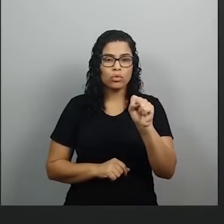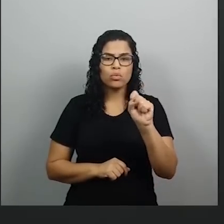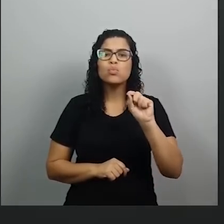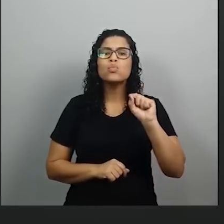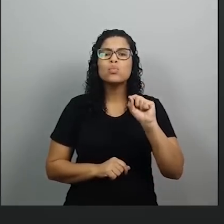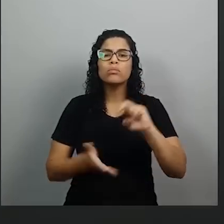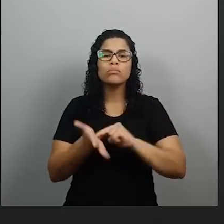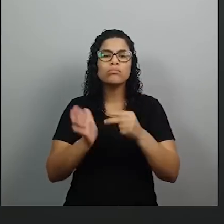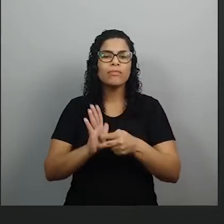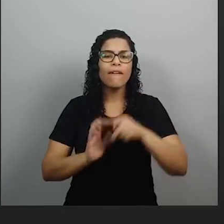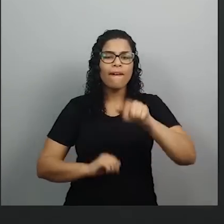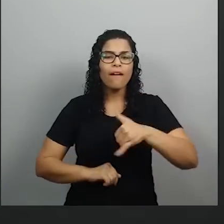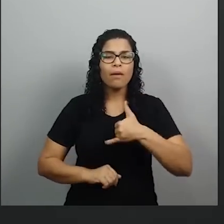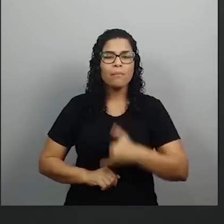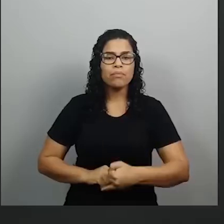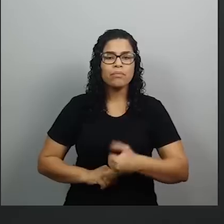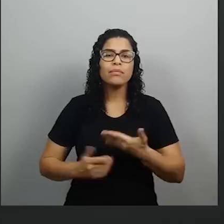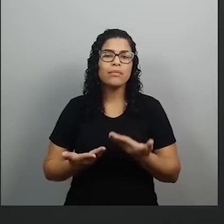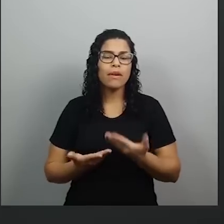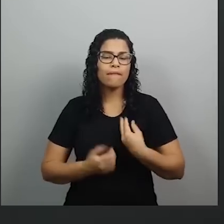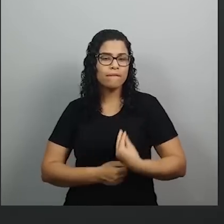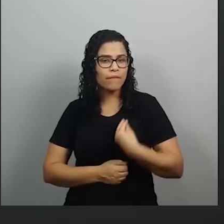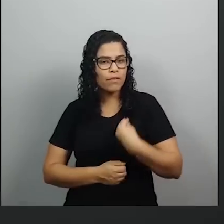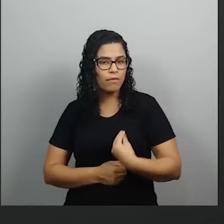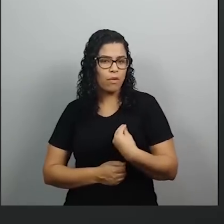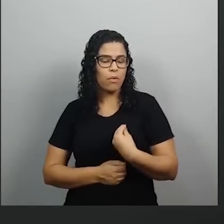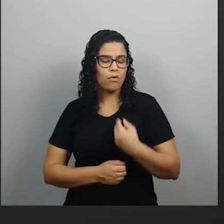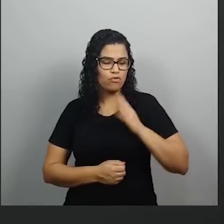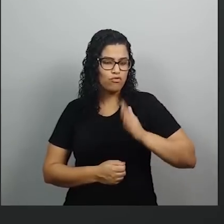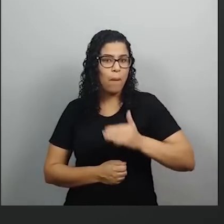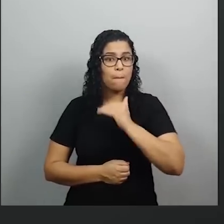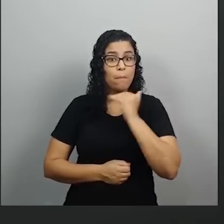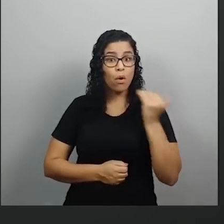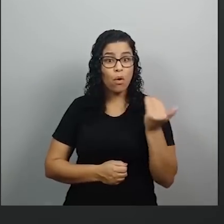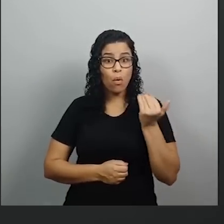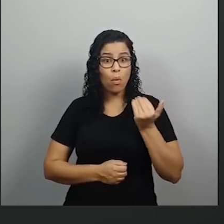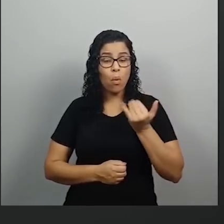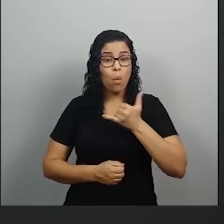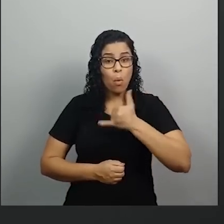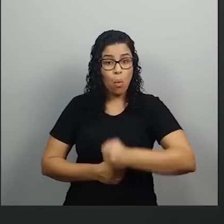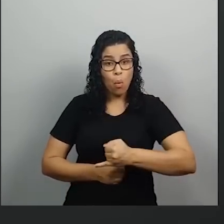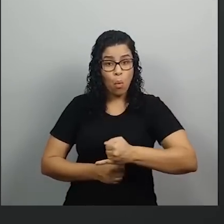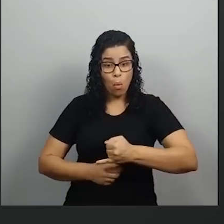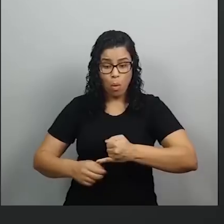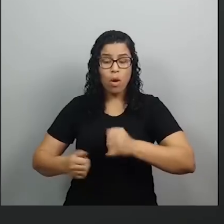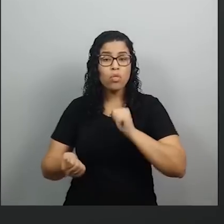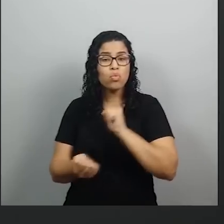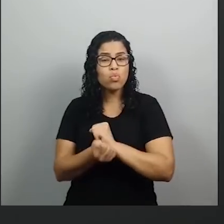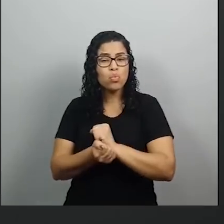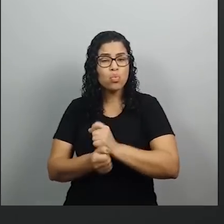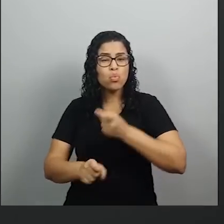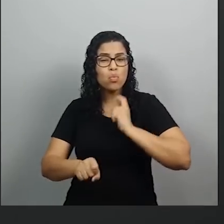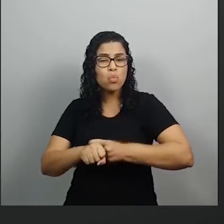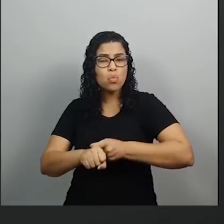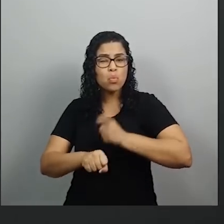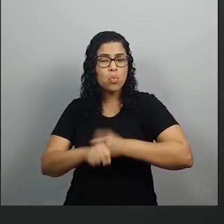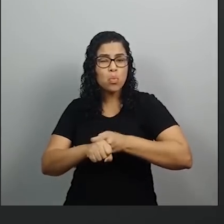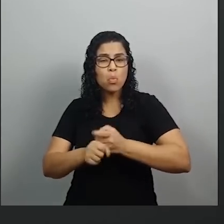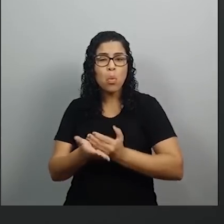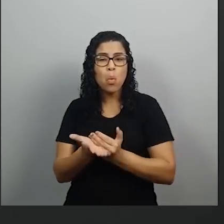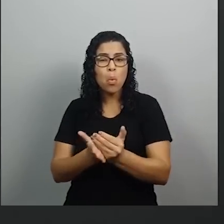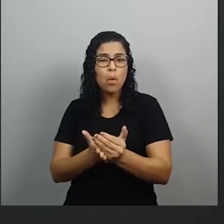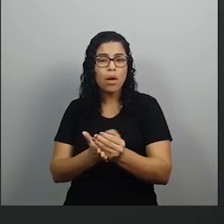cocô. Cocô da galera que viveu, que já passou aí. Essas fezes, elas vão se ressecando e aí acontece